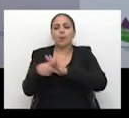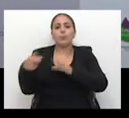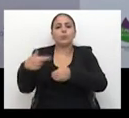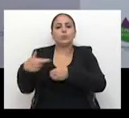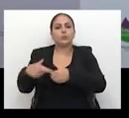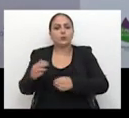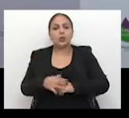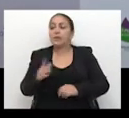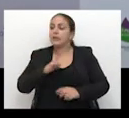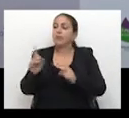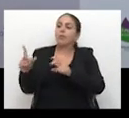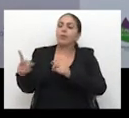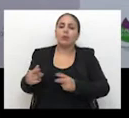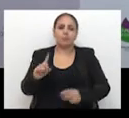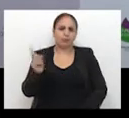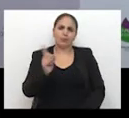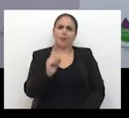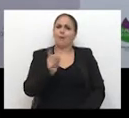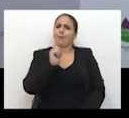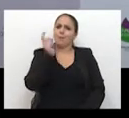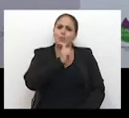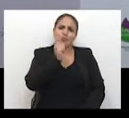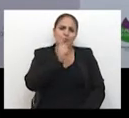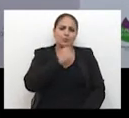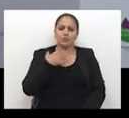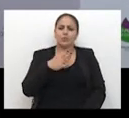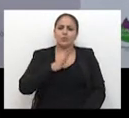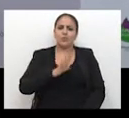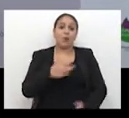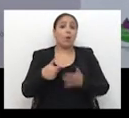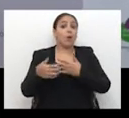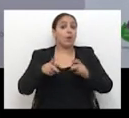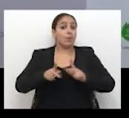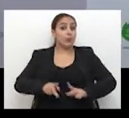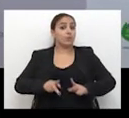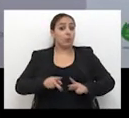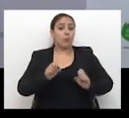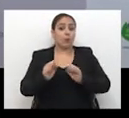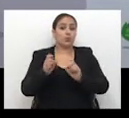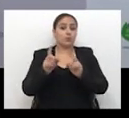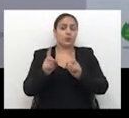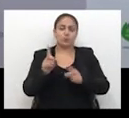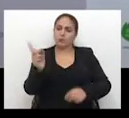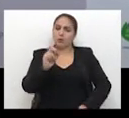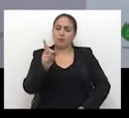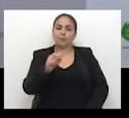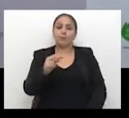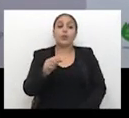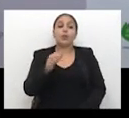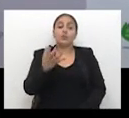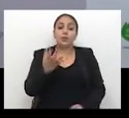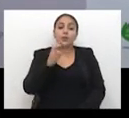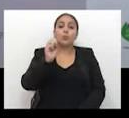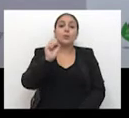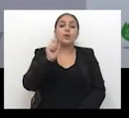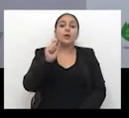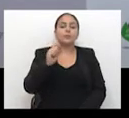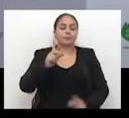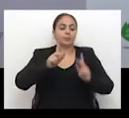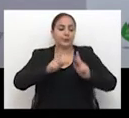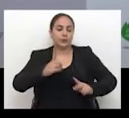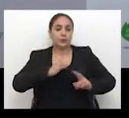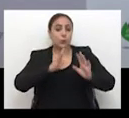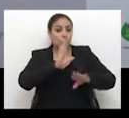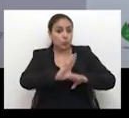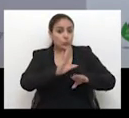ao lado da latinha de refrigerante por exemplo não é uma mentira e não é isso que a gente quer ele quer sim que é aquela pessoa que tenha